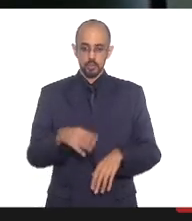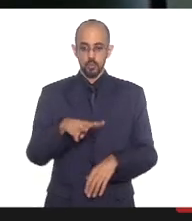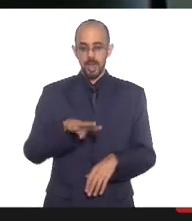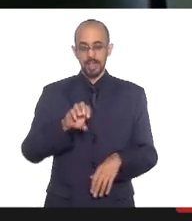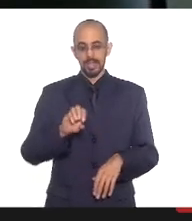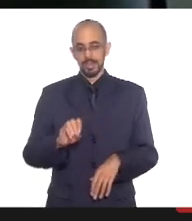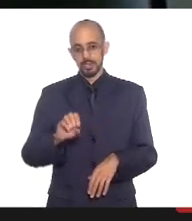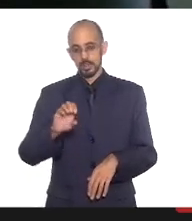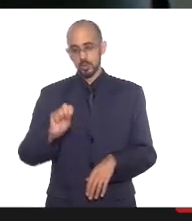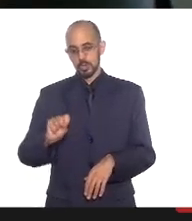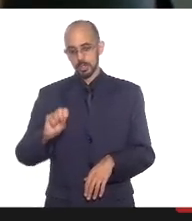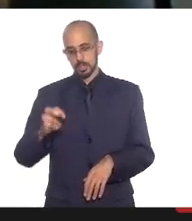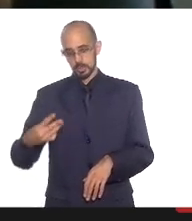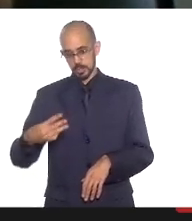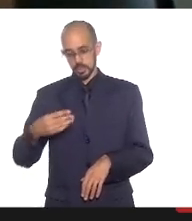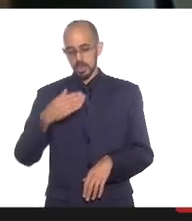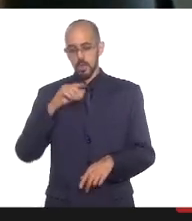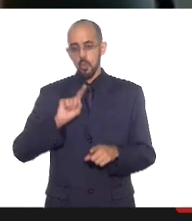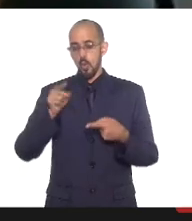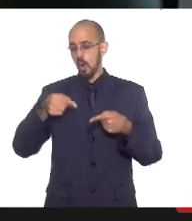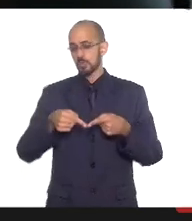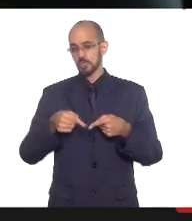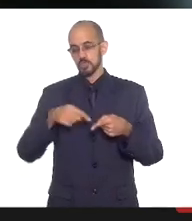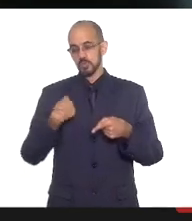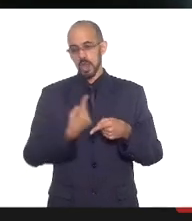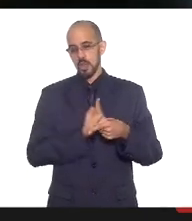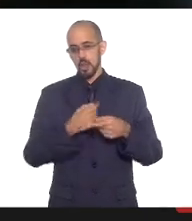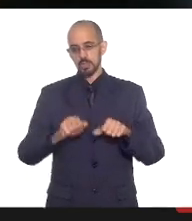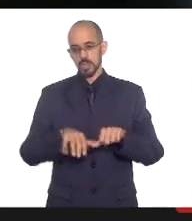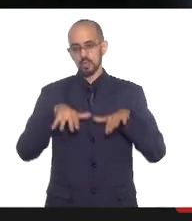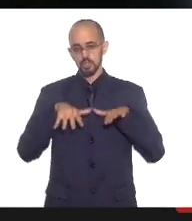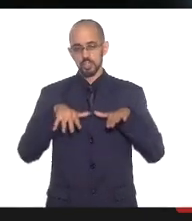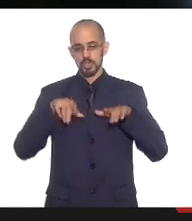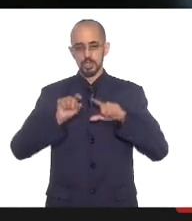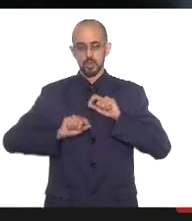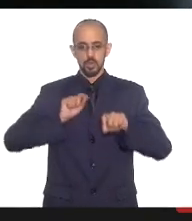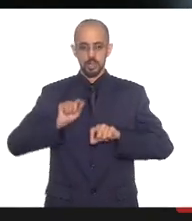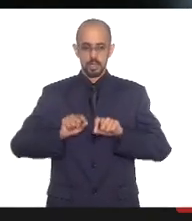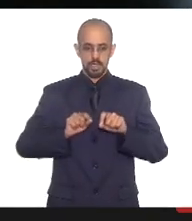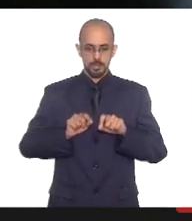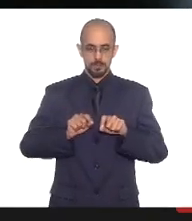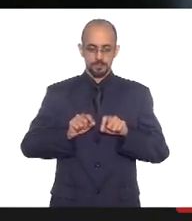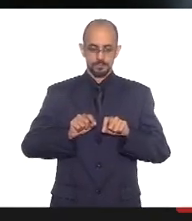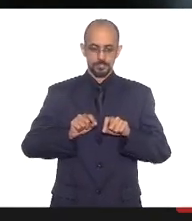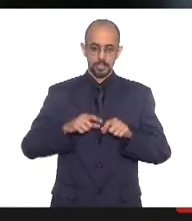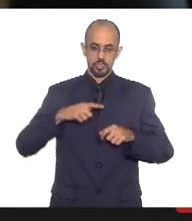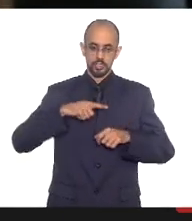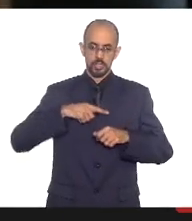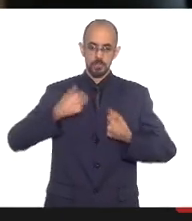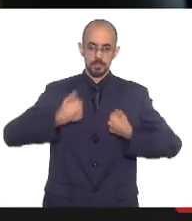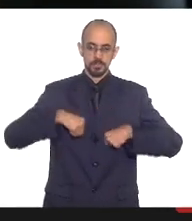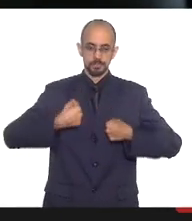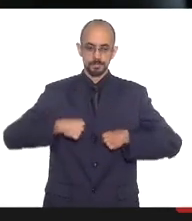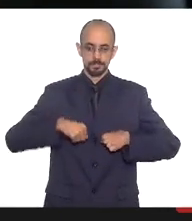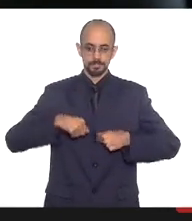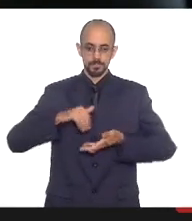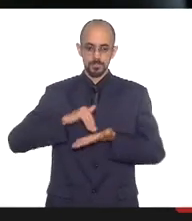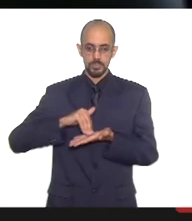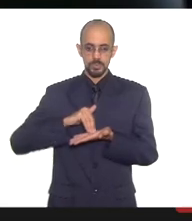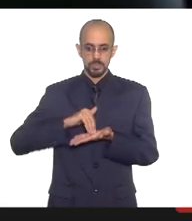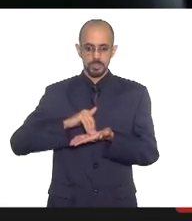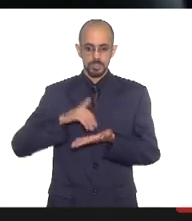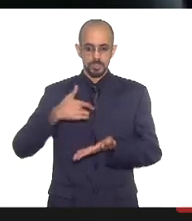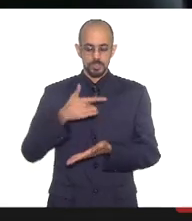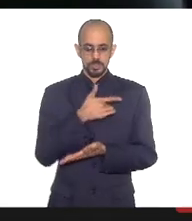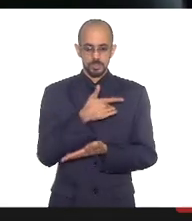considerações Qual é o objetivo da nossa audiência de um lado tem uma demanda da Secretaria de Saúde